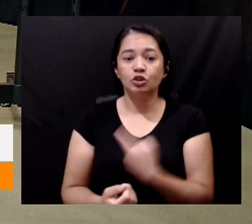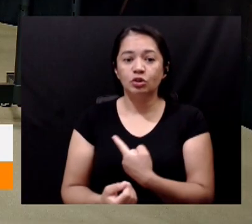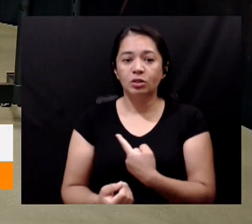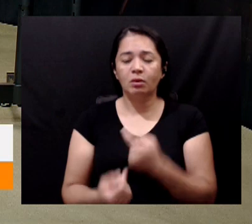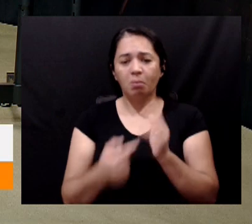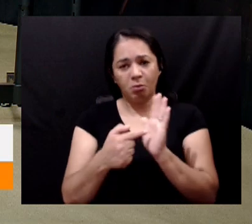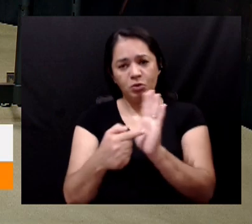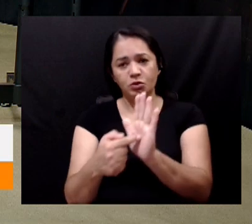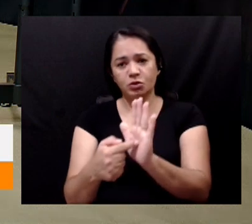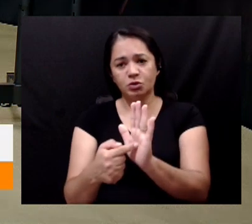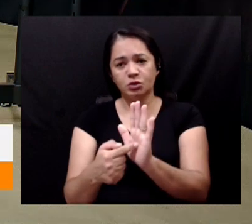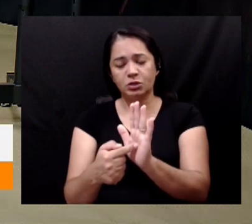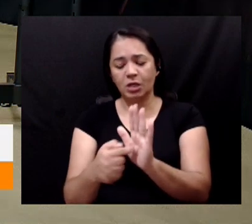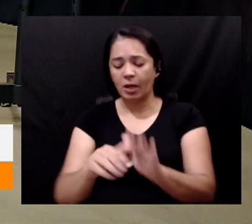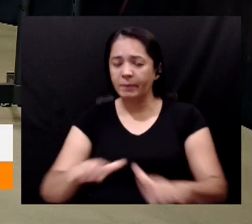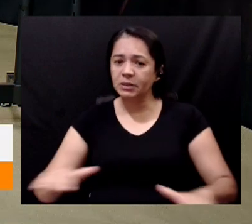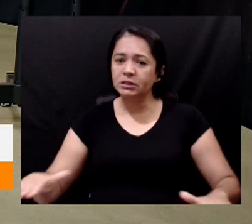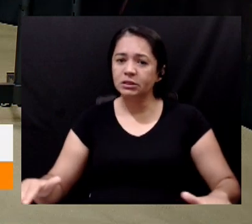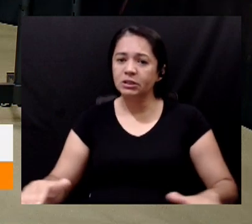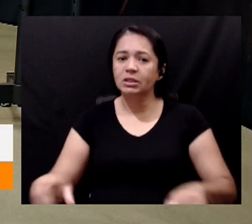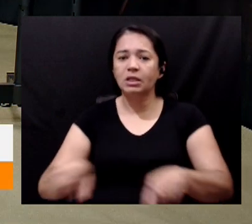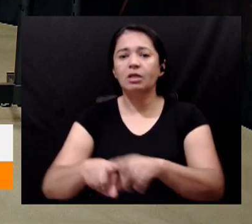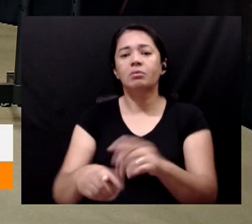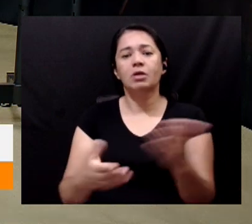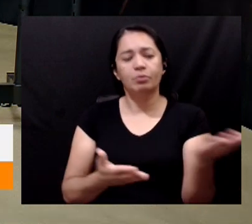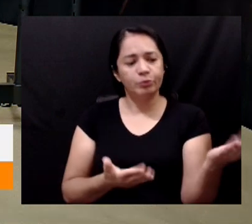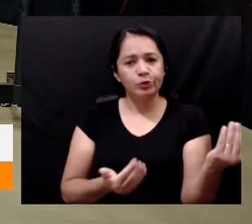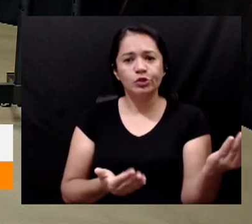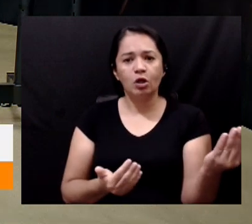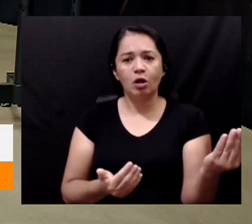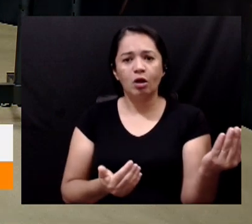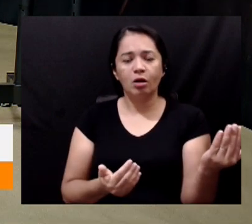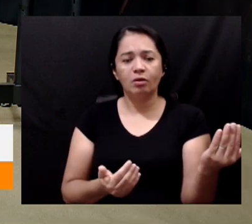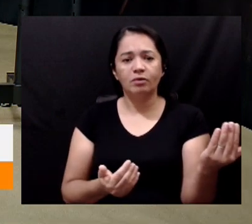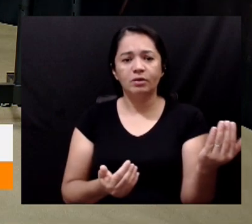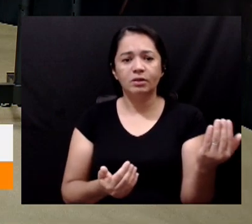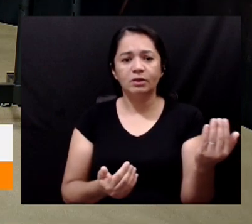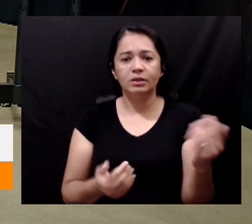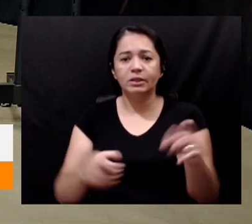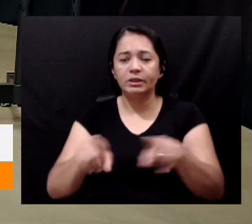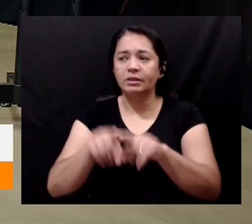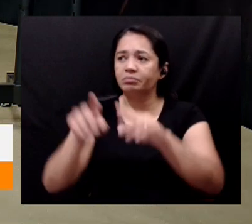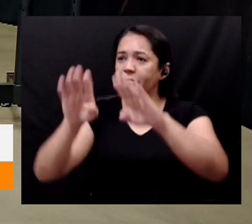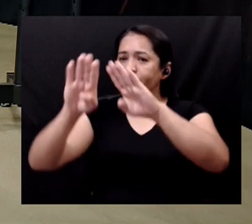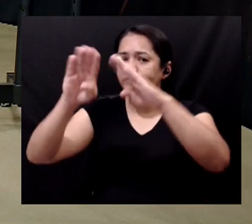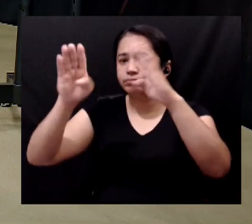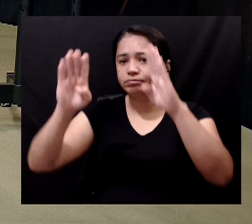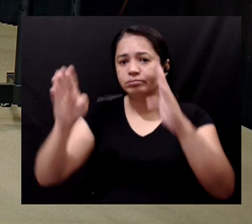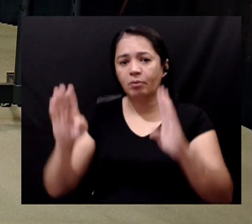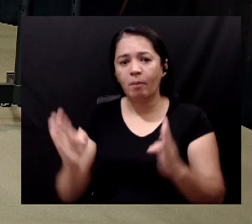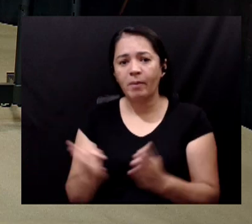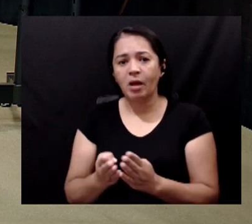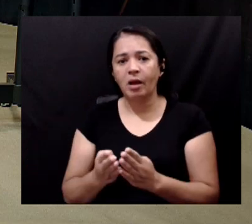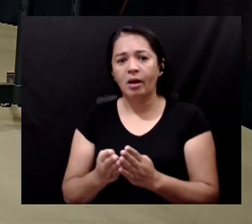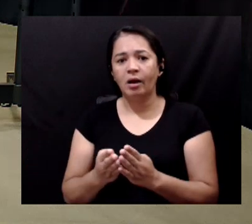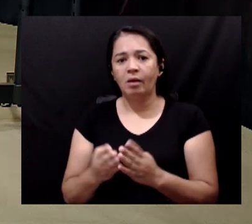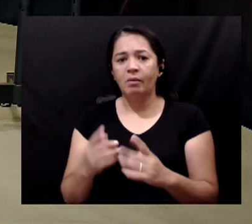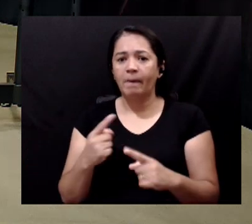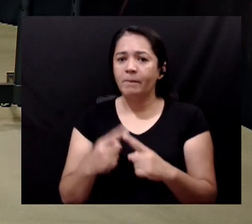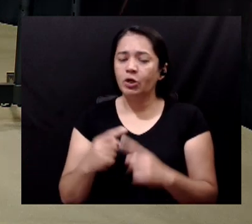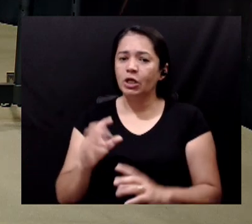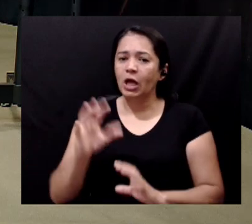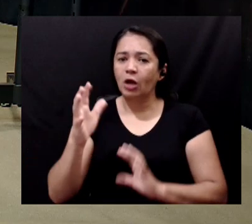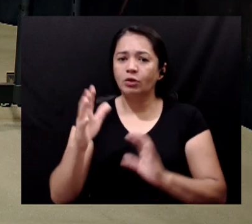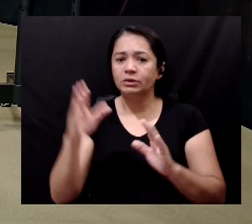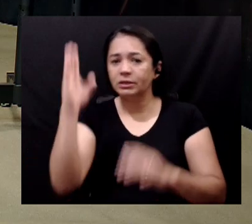para as crianças e para os jovens isso e mostrar igual na questão do mapa ali, né, é coisa que acontece em todo o Brasil. Você pode